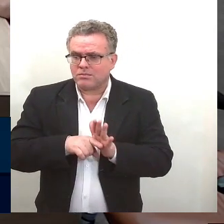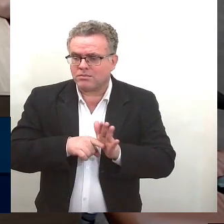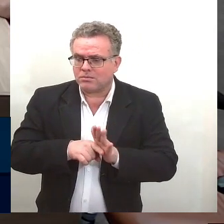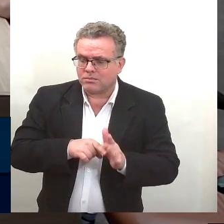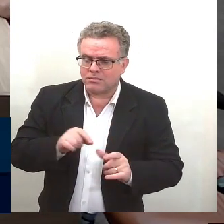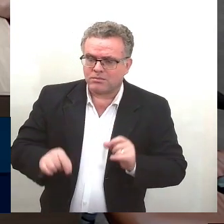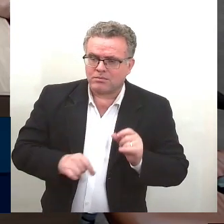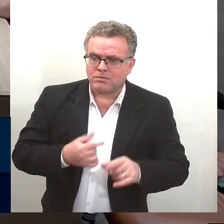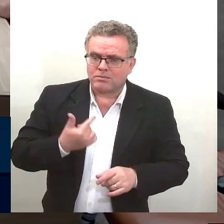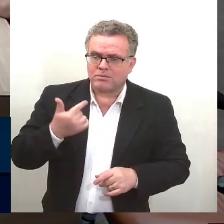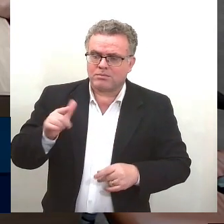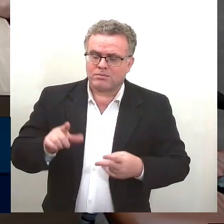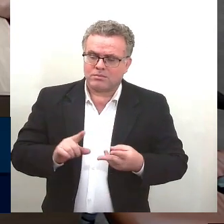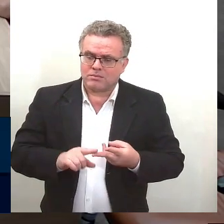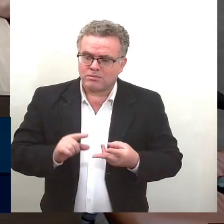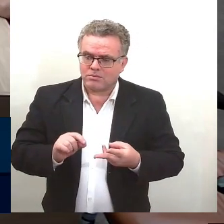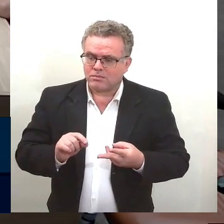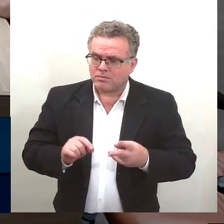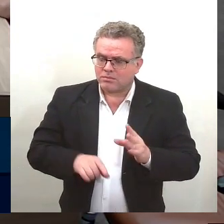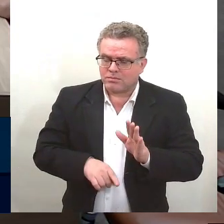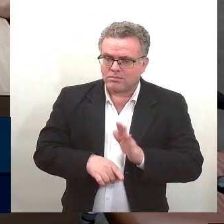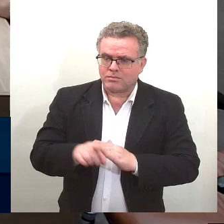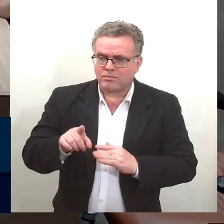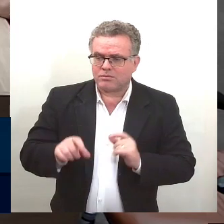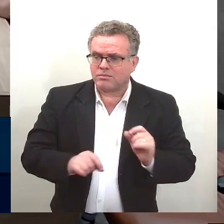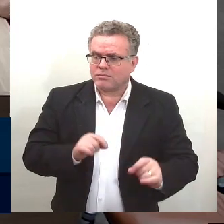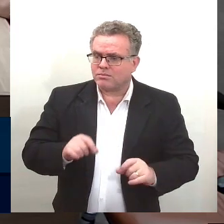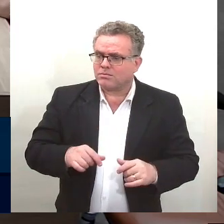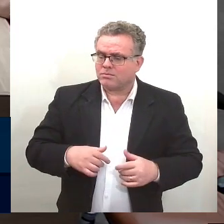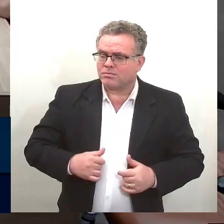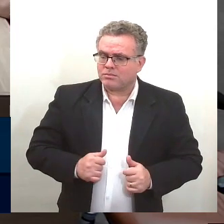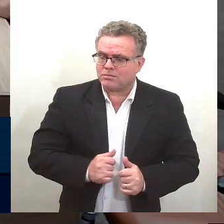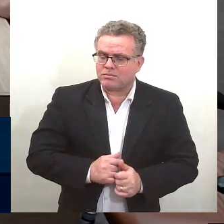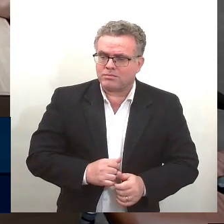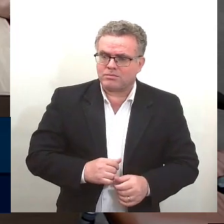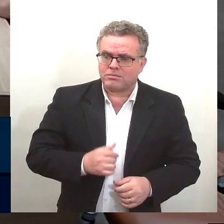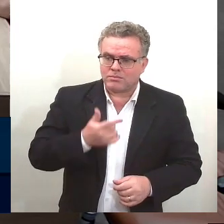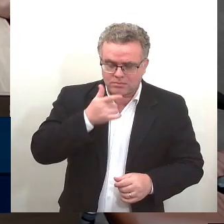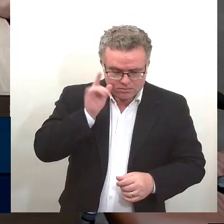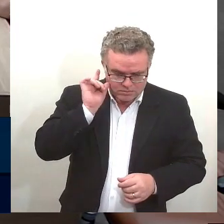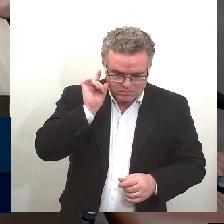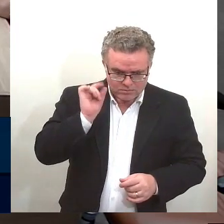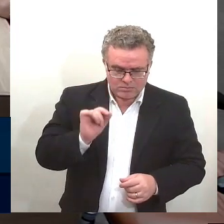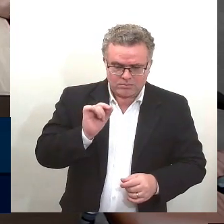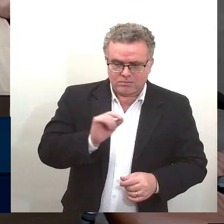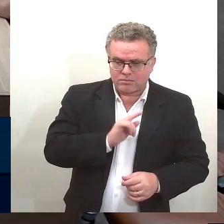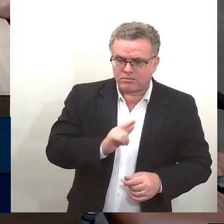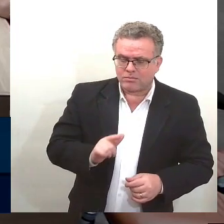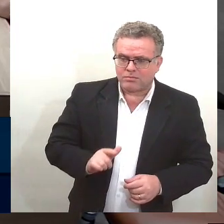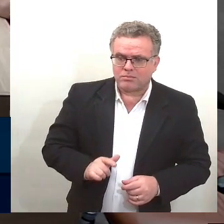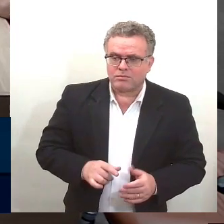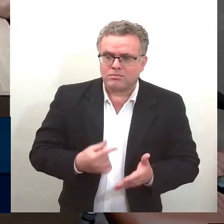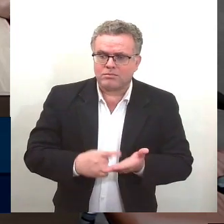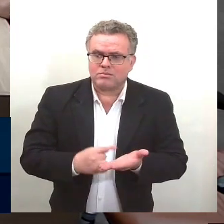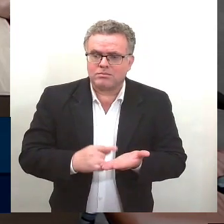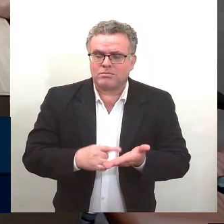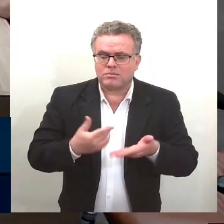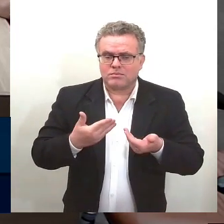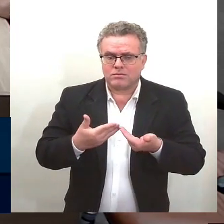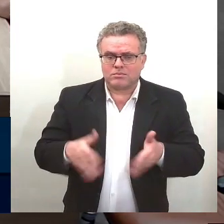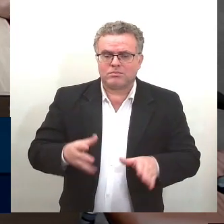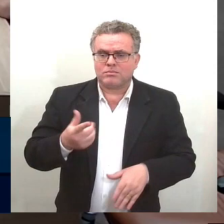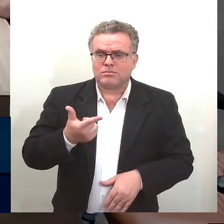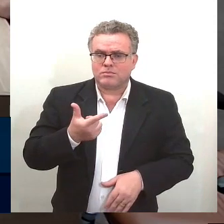perguntar, ontem, num grande evento que o governador lançou, mais de 200 milhões em obras em